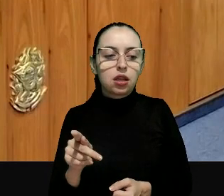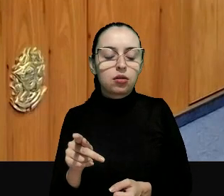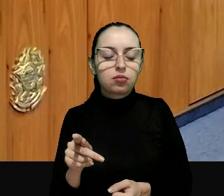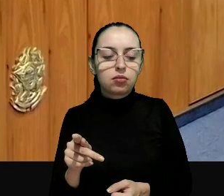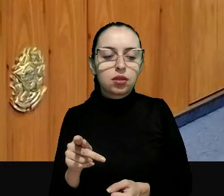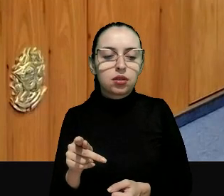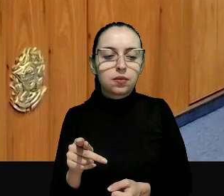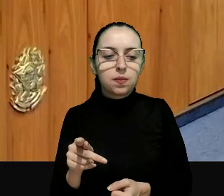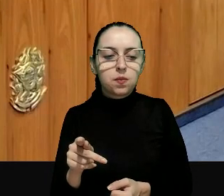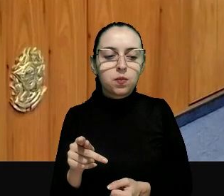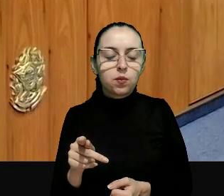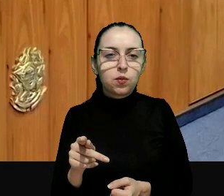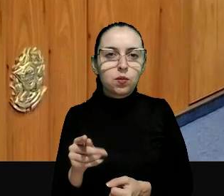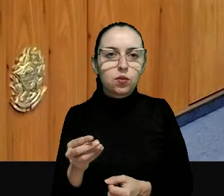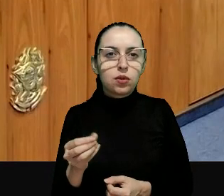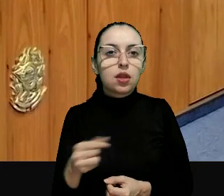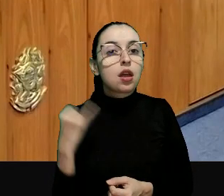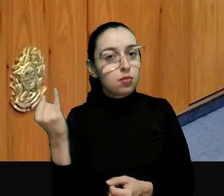um